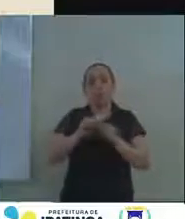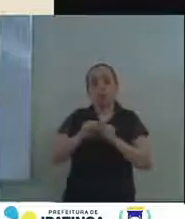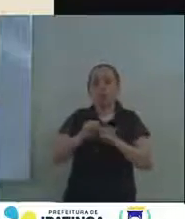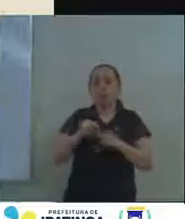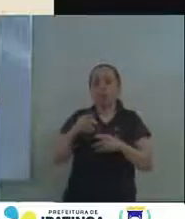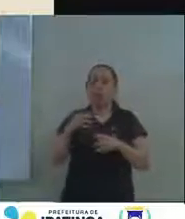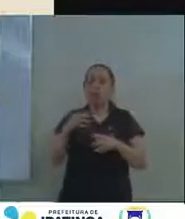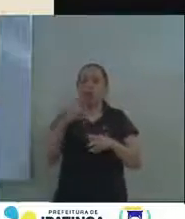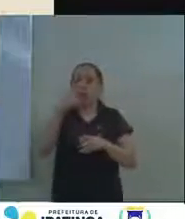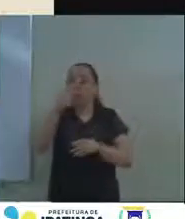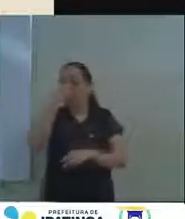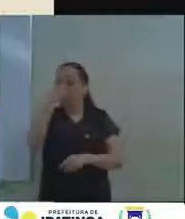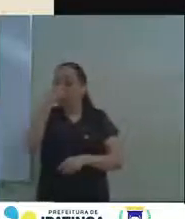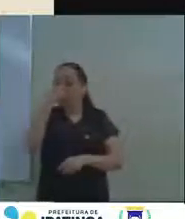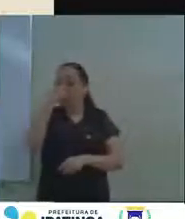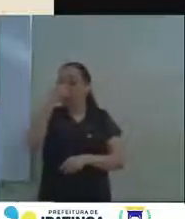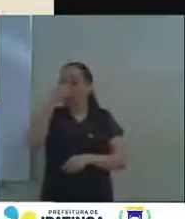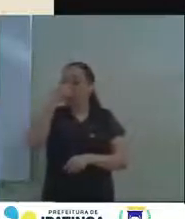nariz,